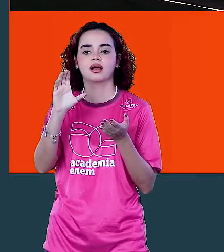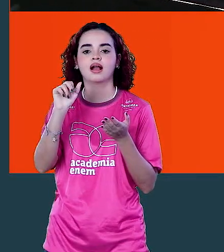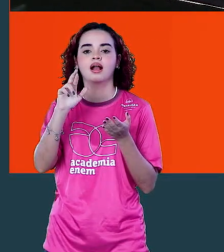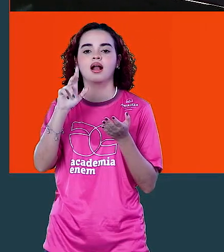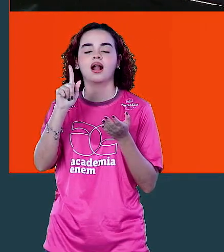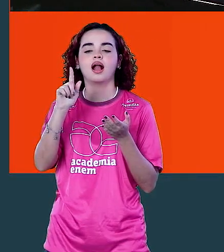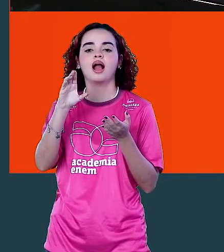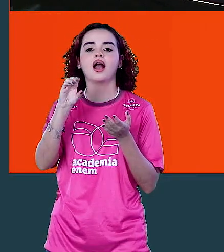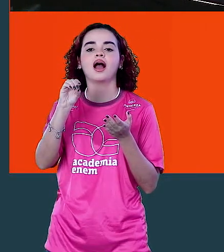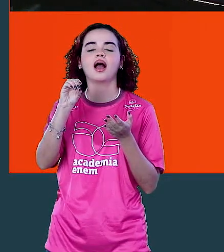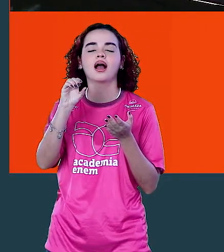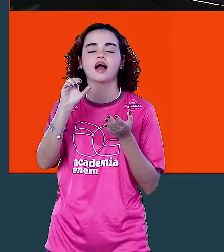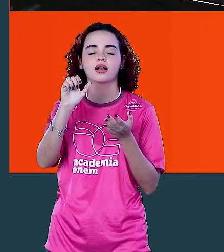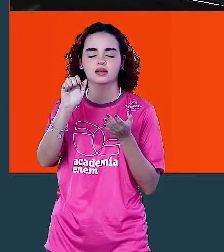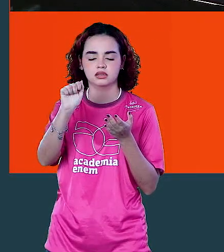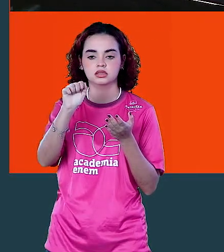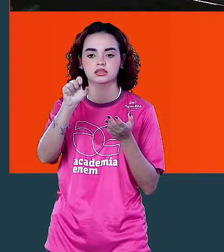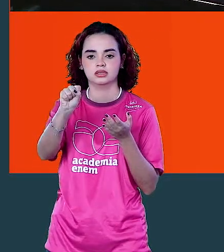Que cargas são essas?